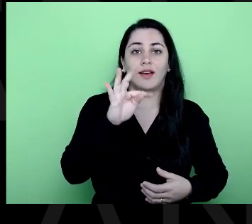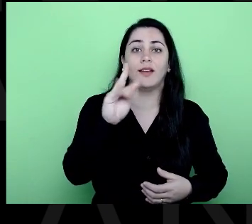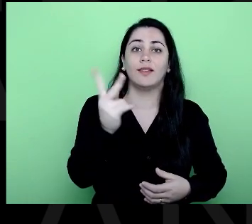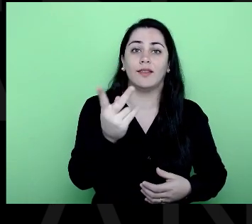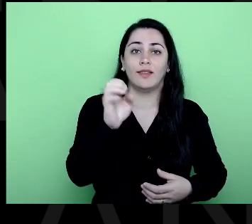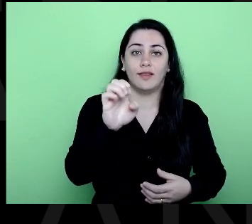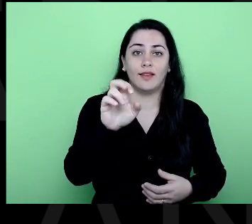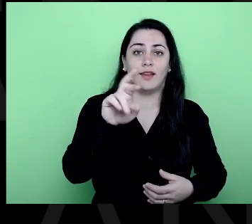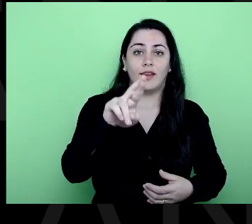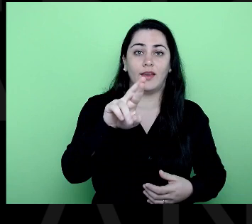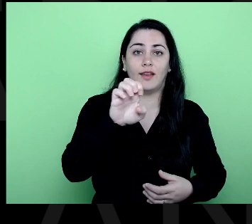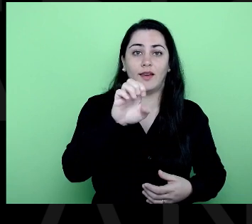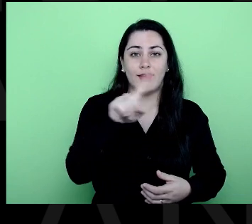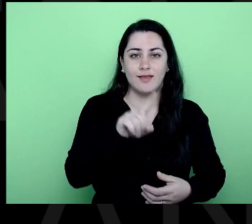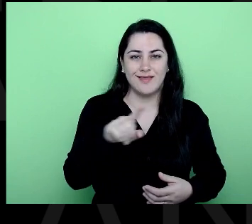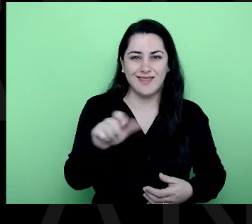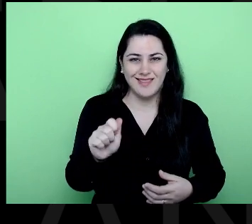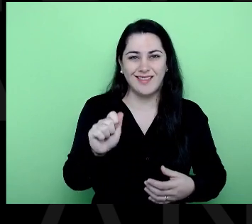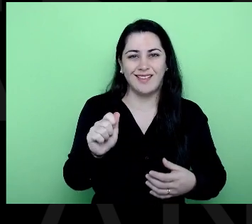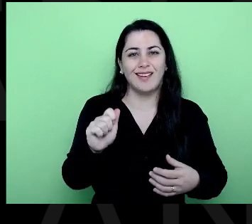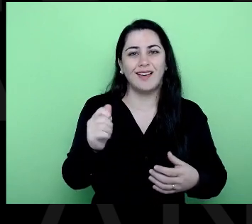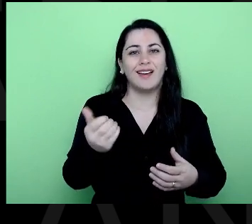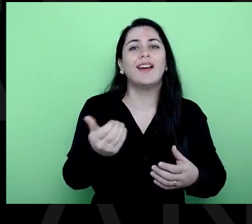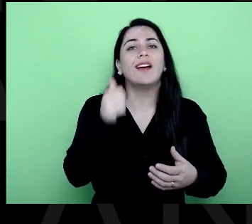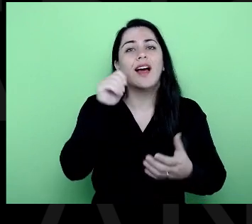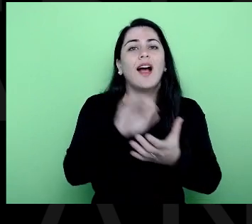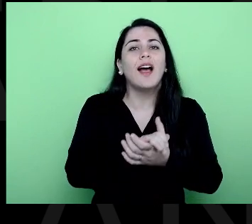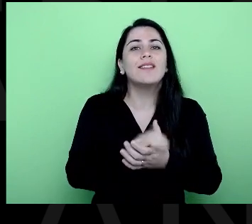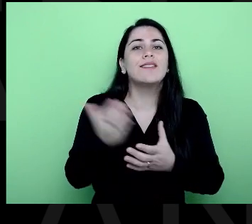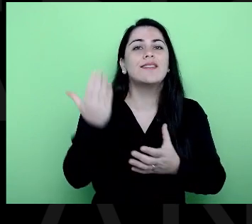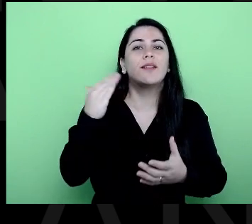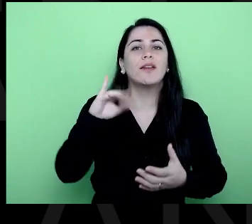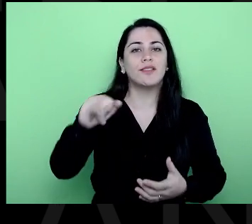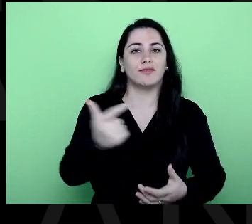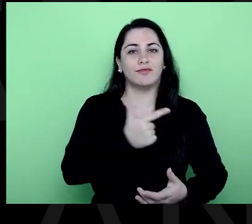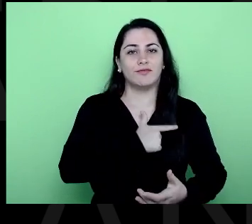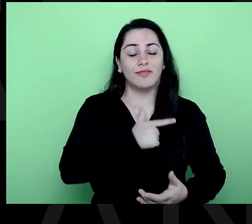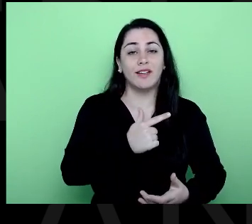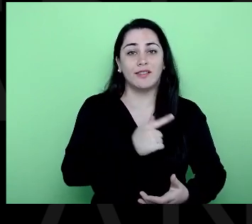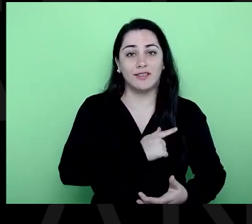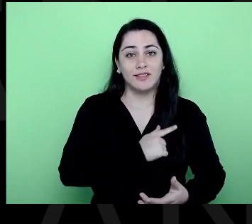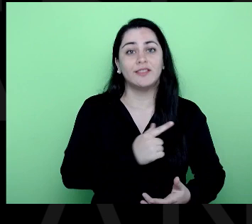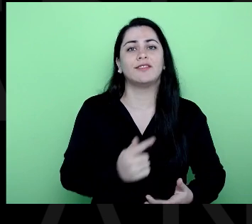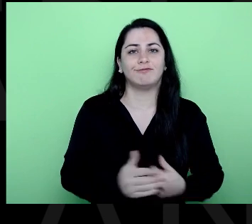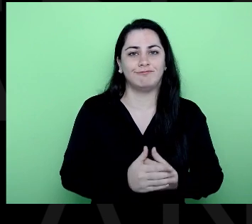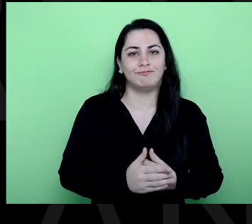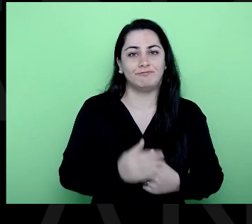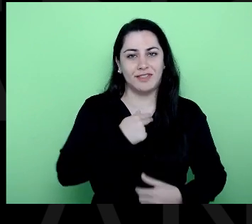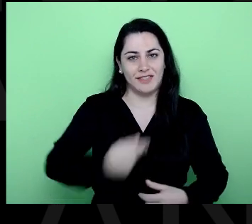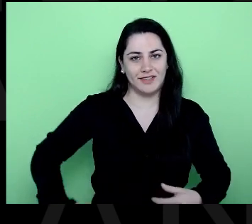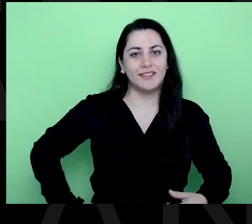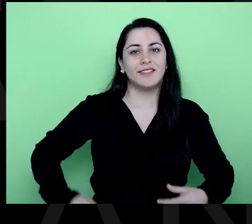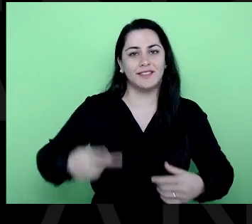Muito obrigado a Mário de Andrade pelo convite de mediar esse papo com dois biógrafos que são